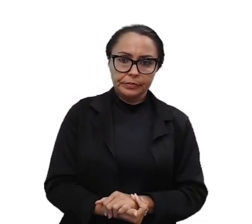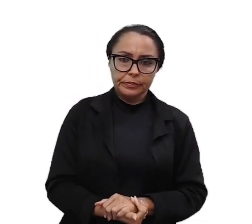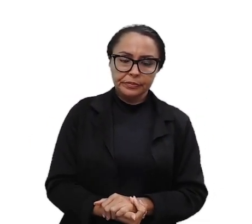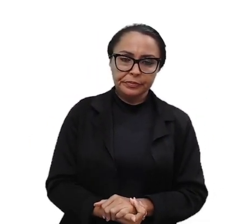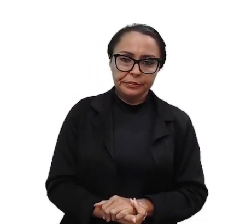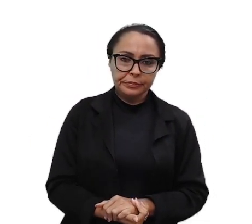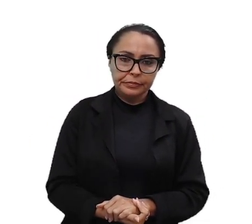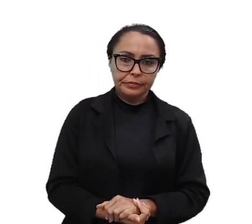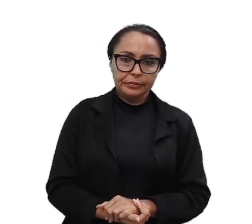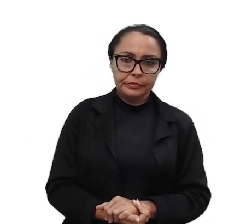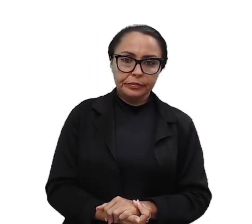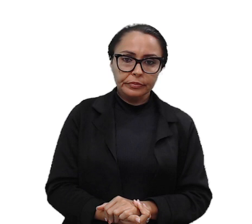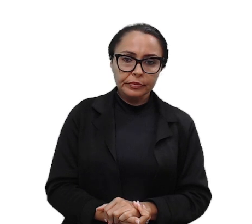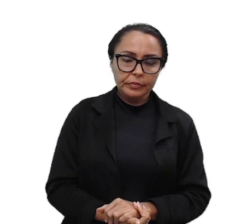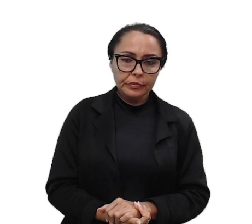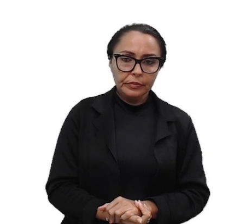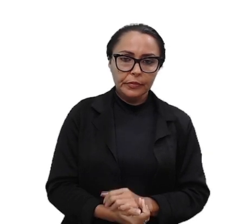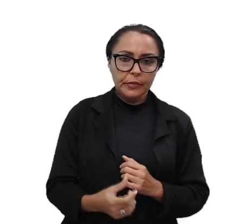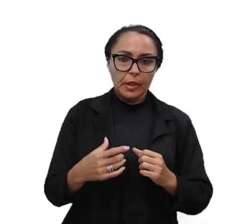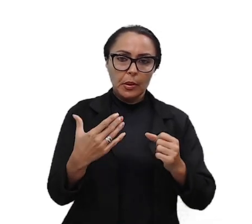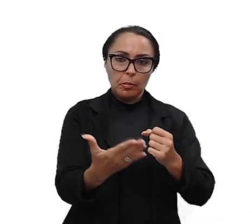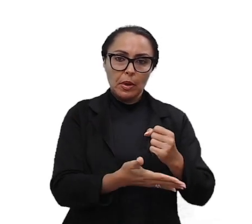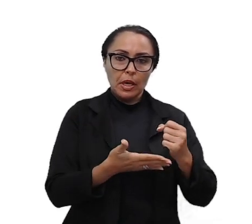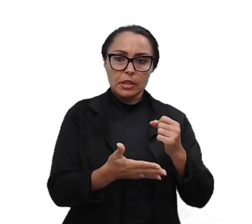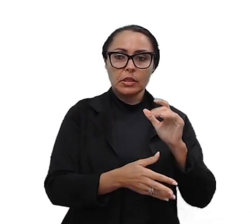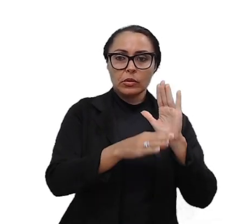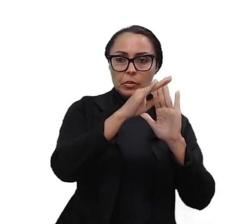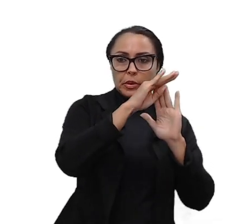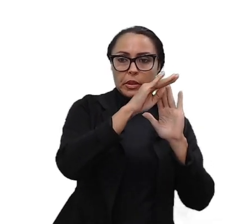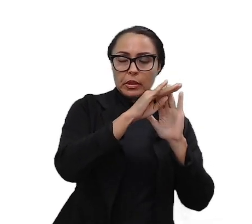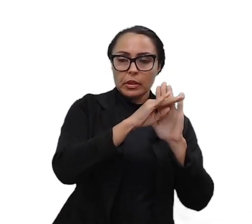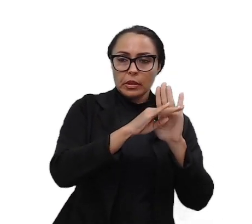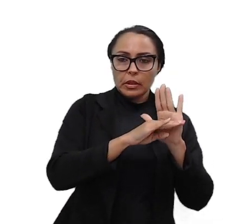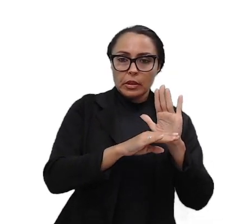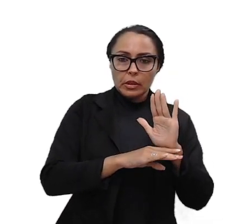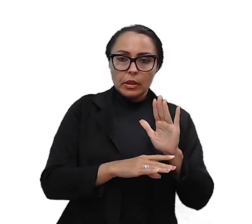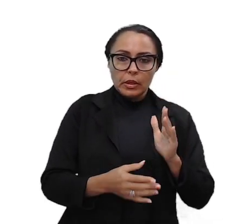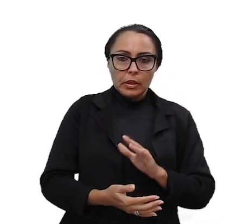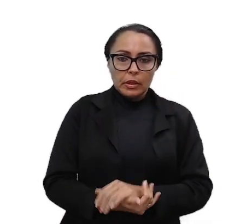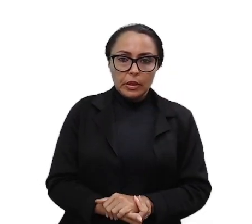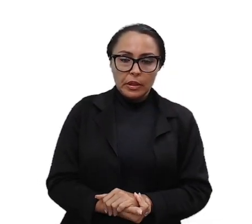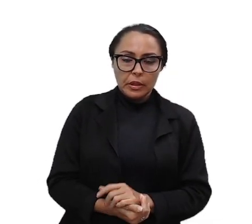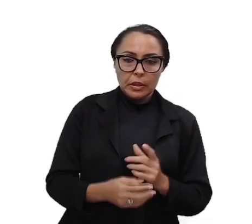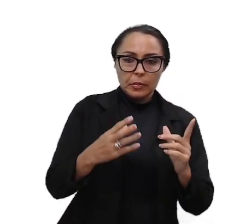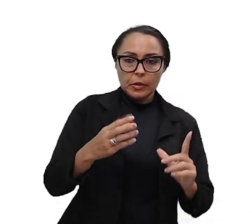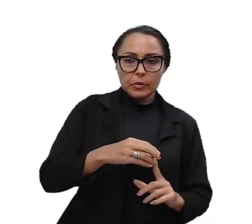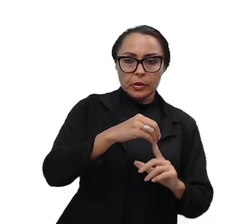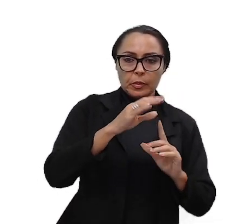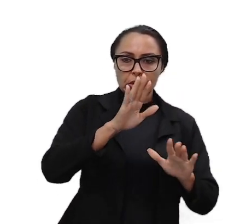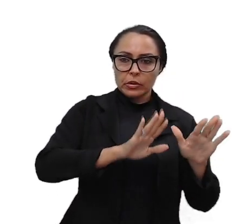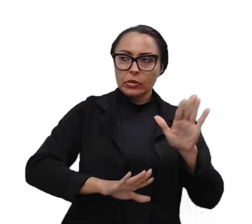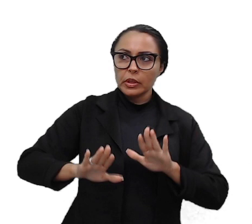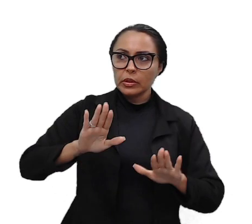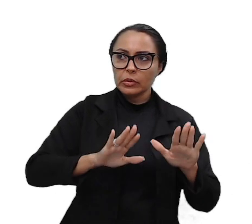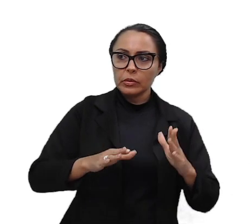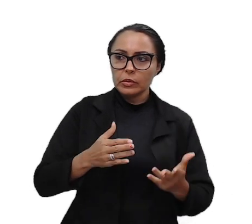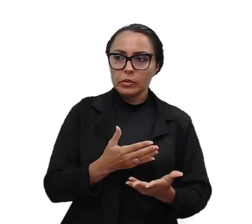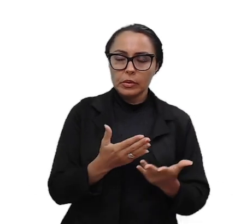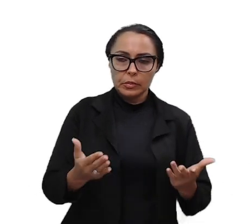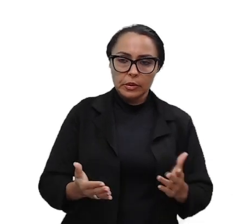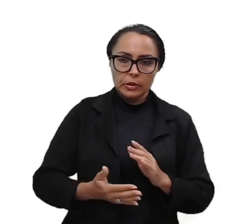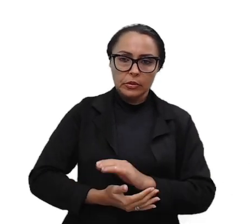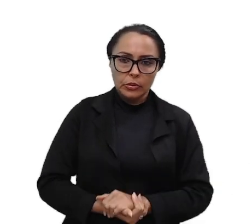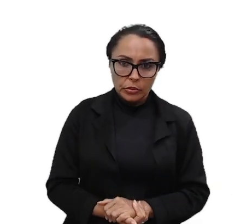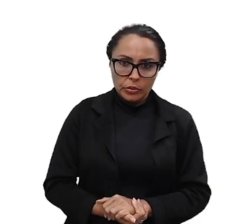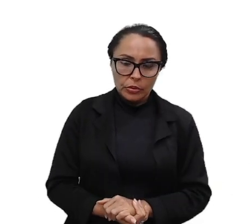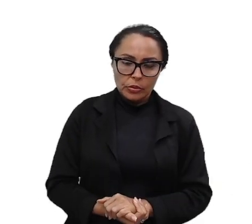também, significativamente. É base para o planejamento corporativo de longo prazo e as principais cuidados para a